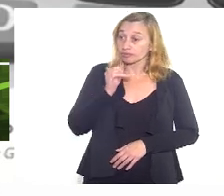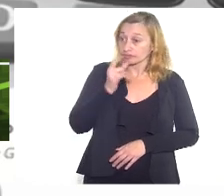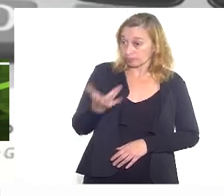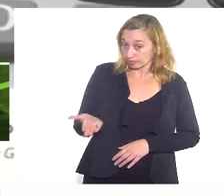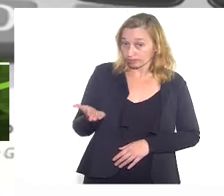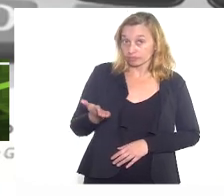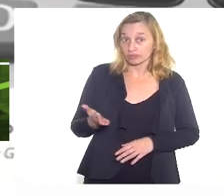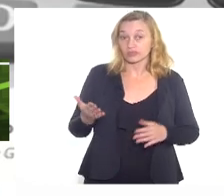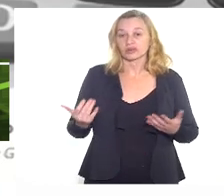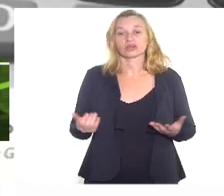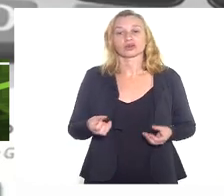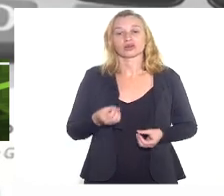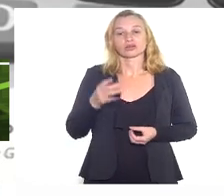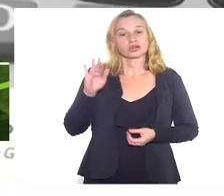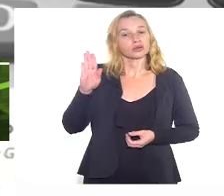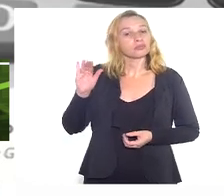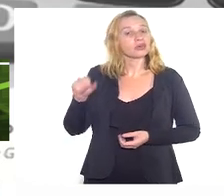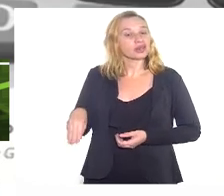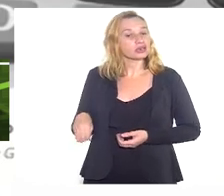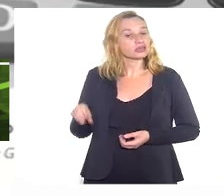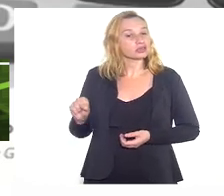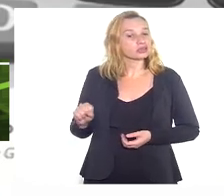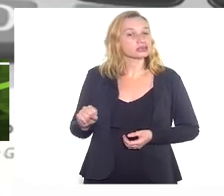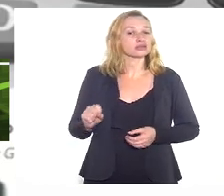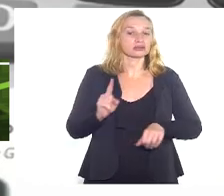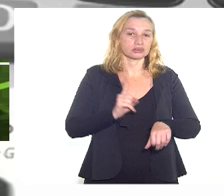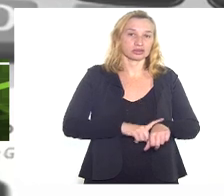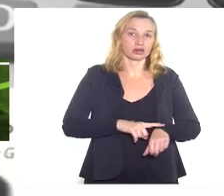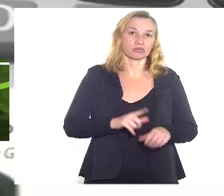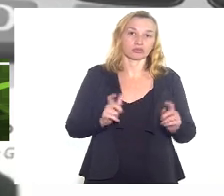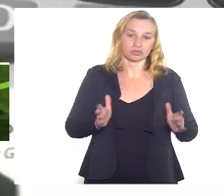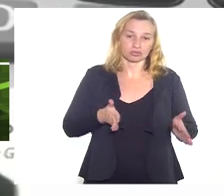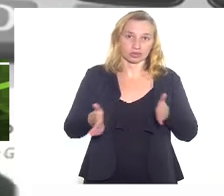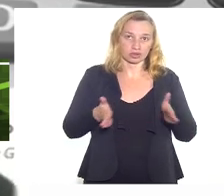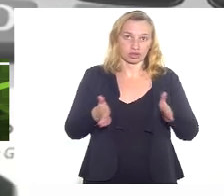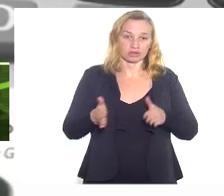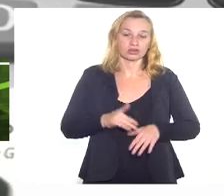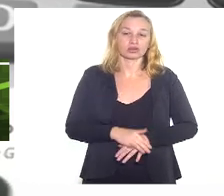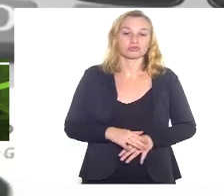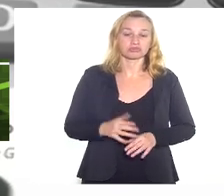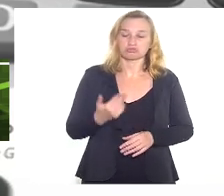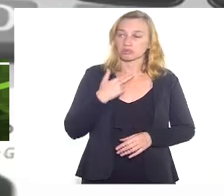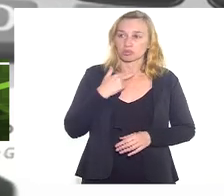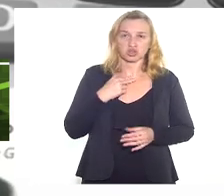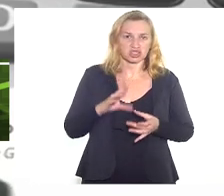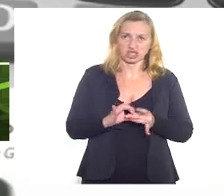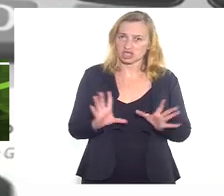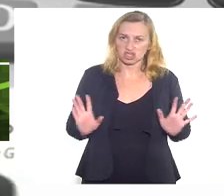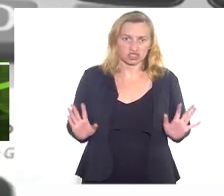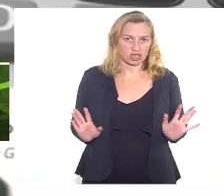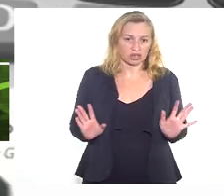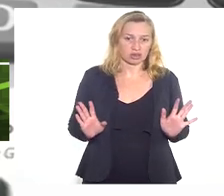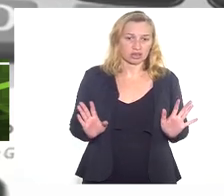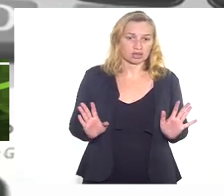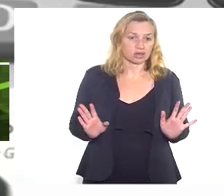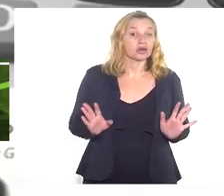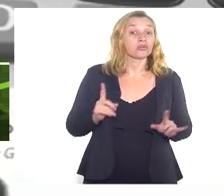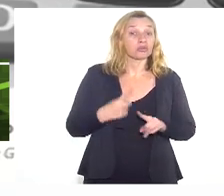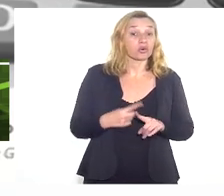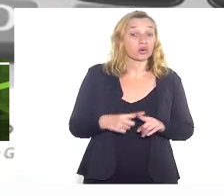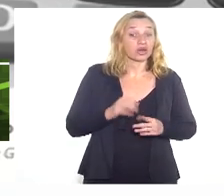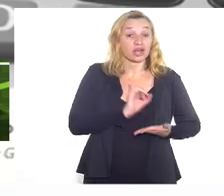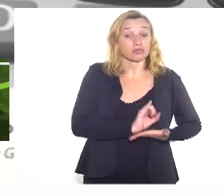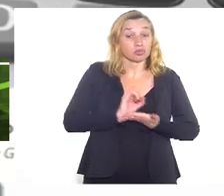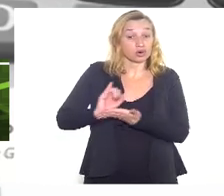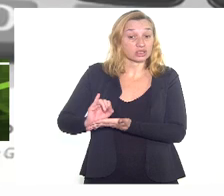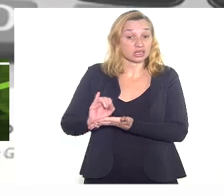caso clássico de bem temporário e, como tal, e nem poderia deixar de ser, porque a importação de um